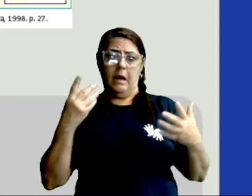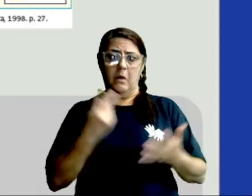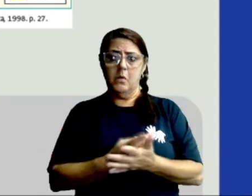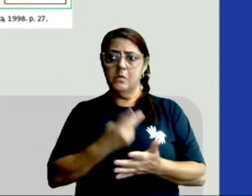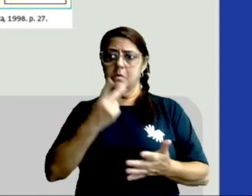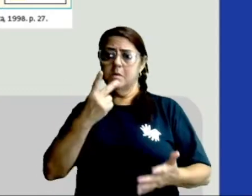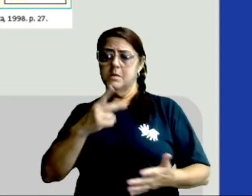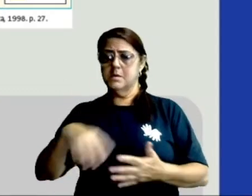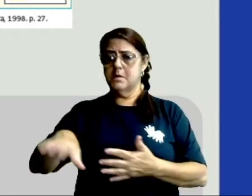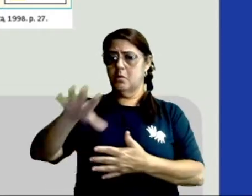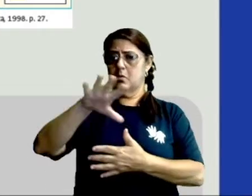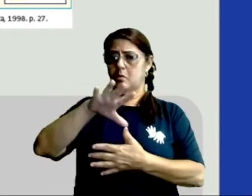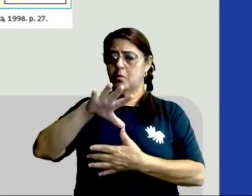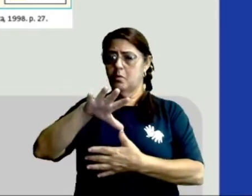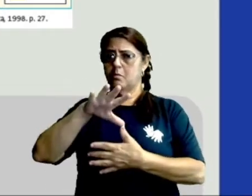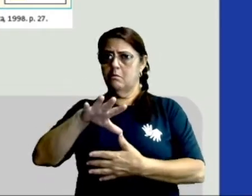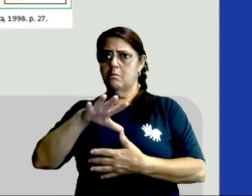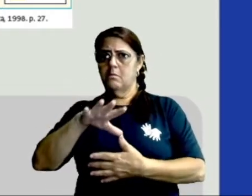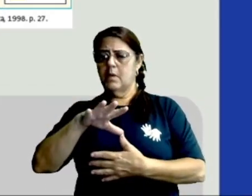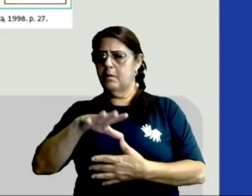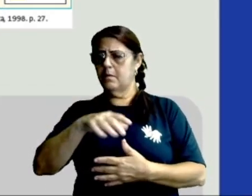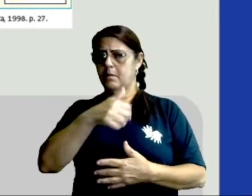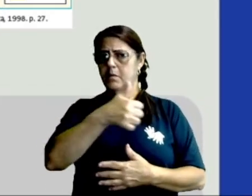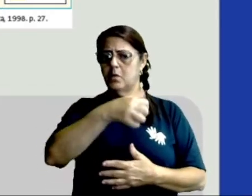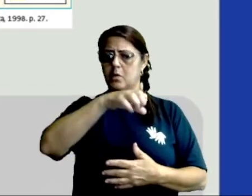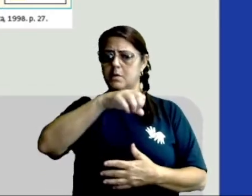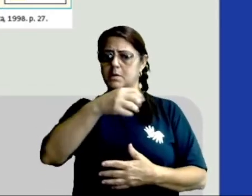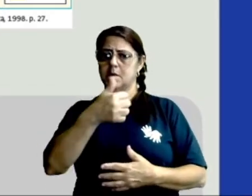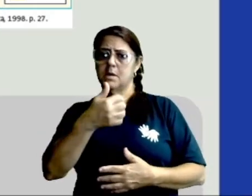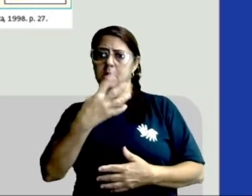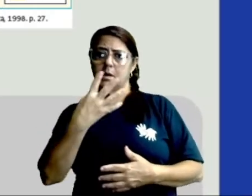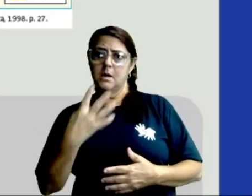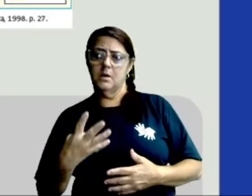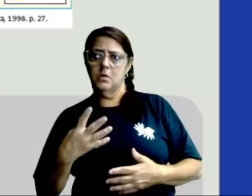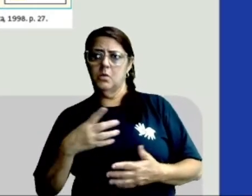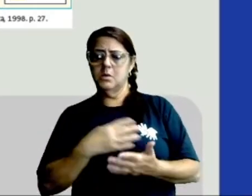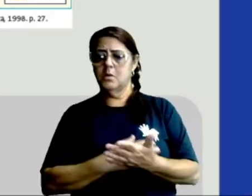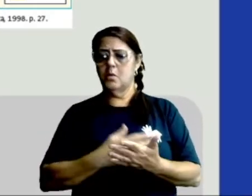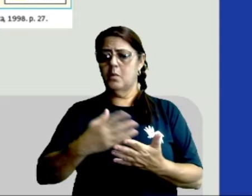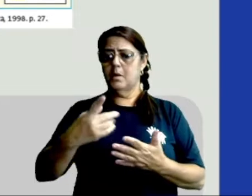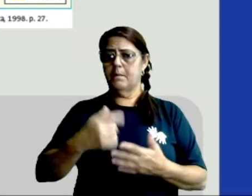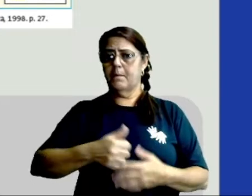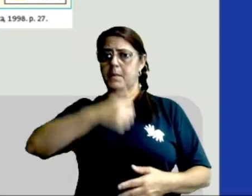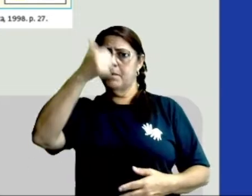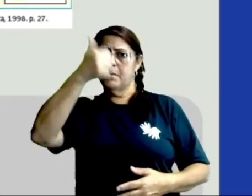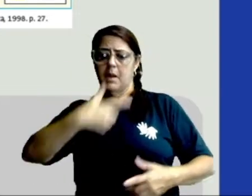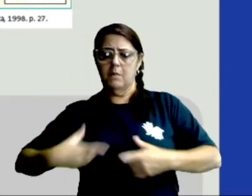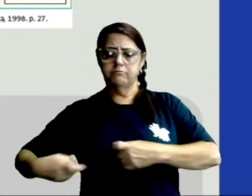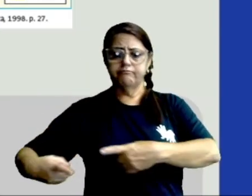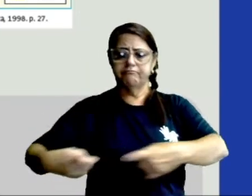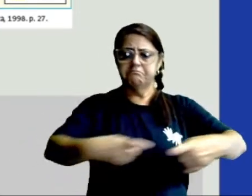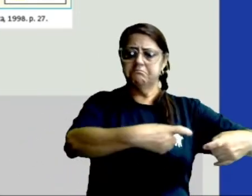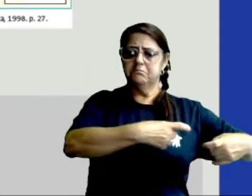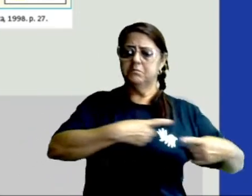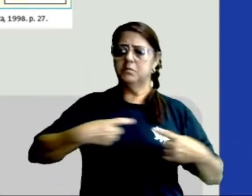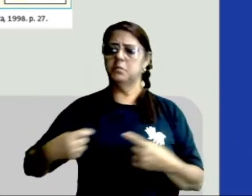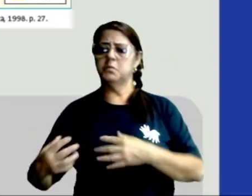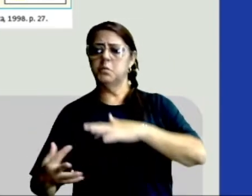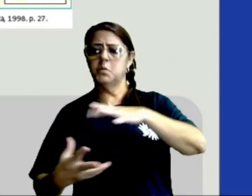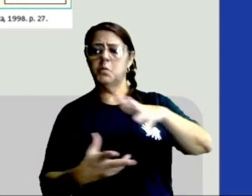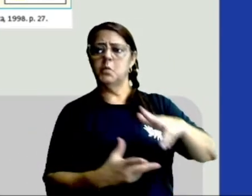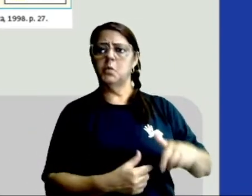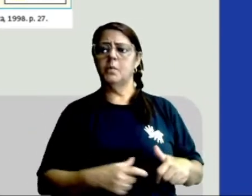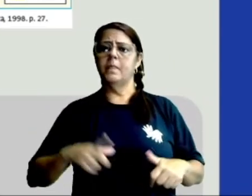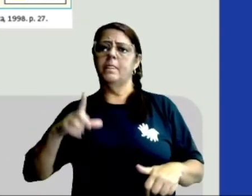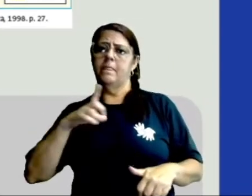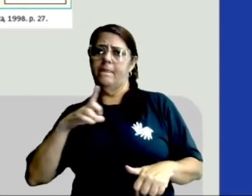temos aqui um mapa da divisão política em 1914, que é quando tem o início da Primeira Guerra Mundial. Então nós temos o Império Russo, né,